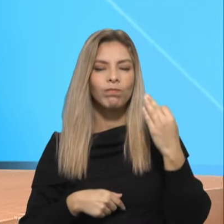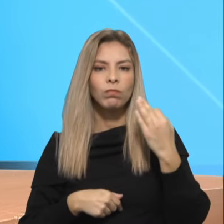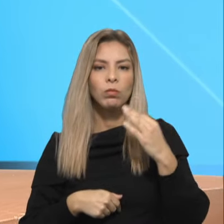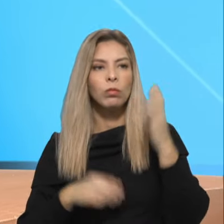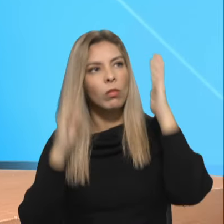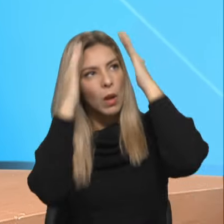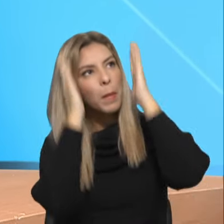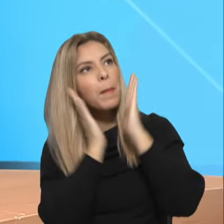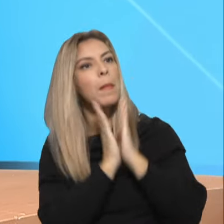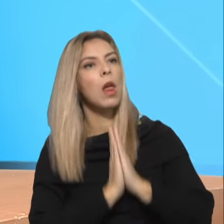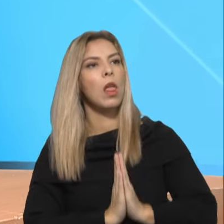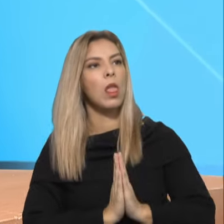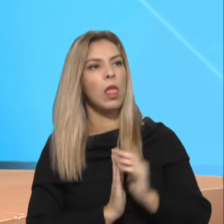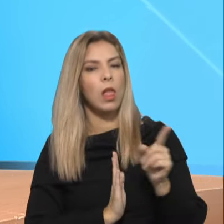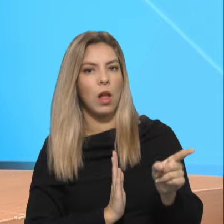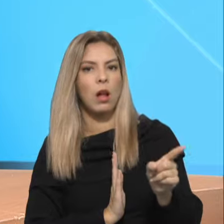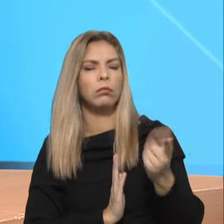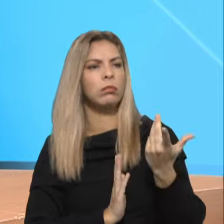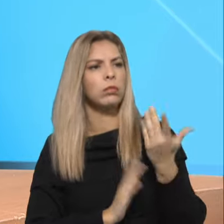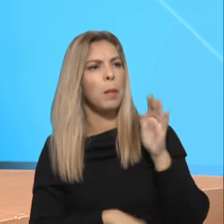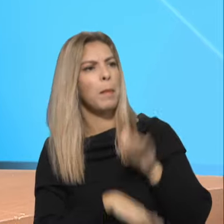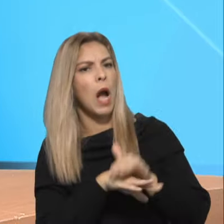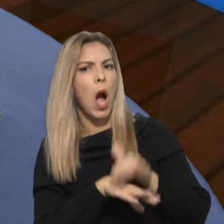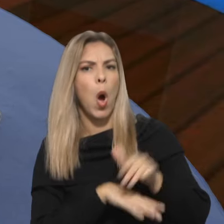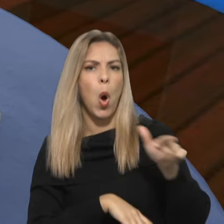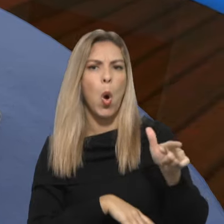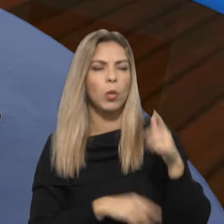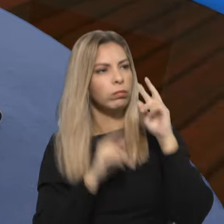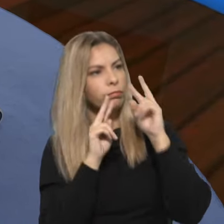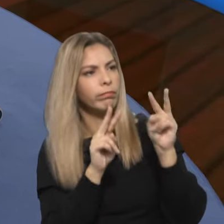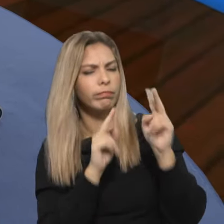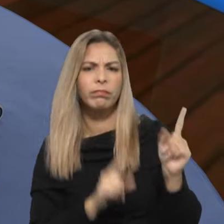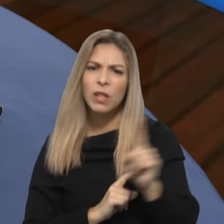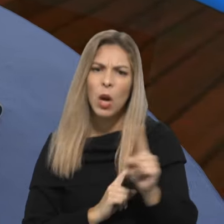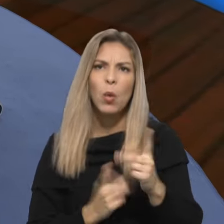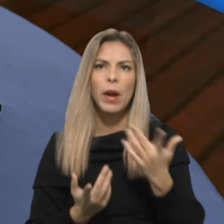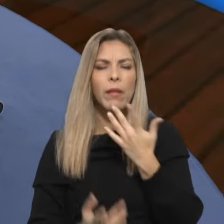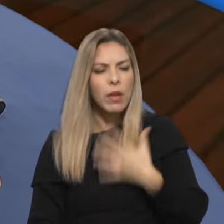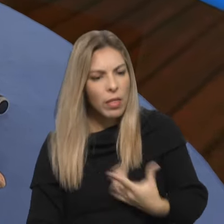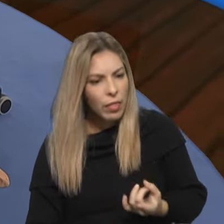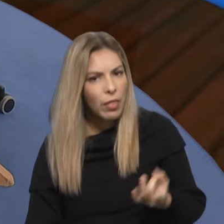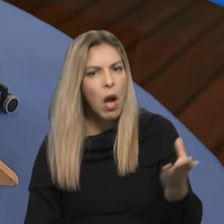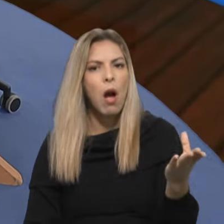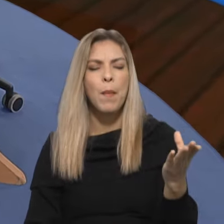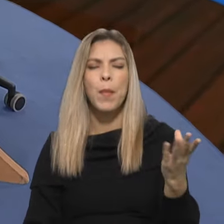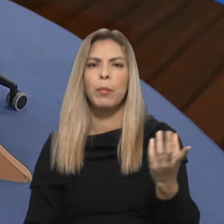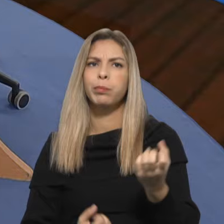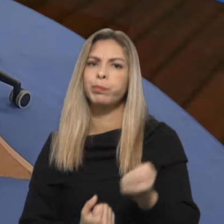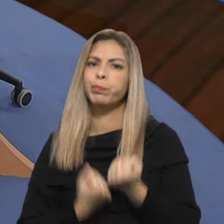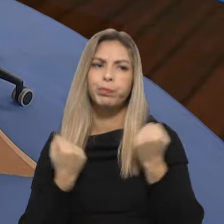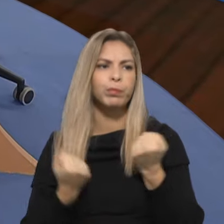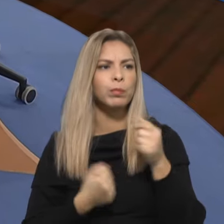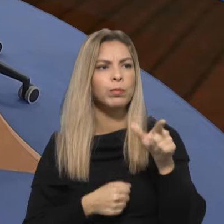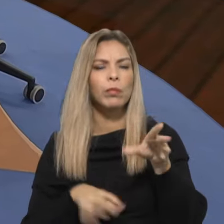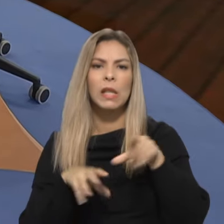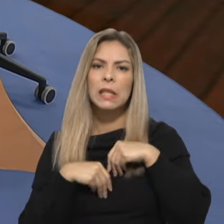Maria e reconhecer a Maria alguém marcado pelo pecado original. E, portanto, essa piedade que não conseguia aceitar que Maria